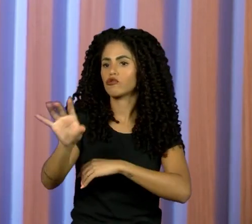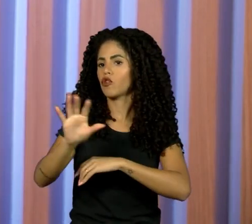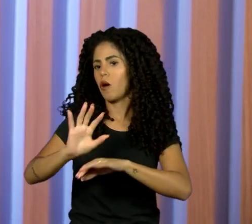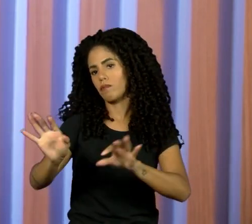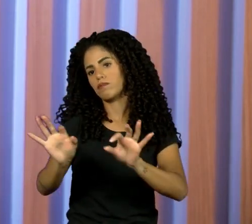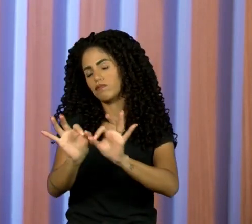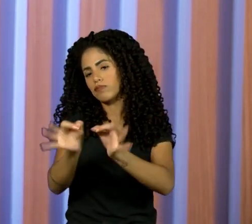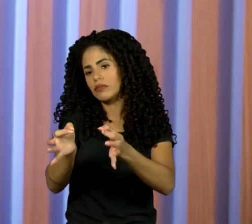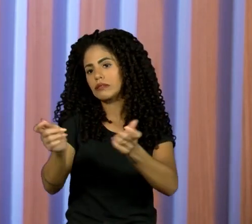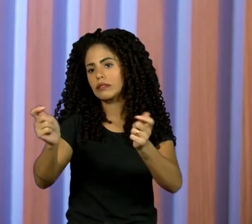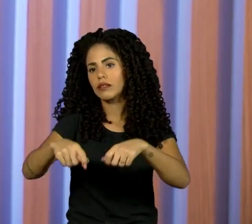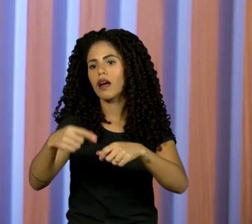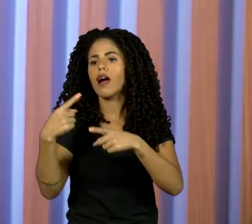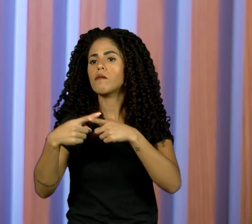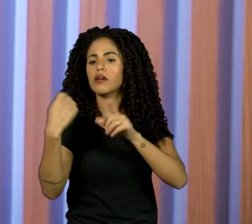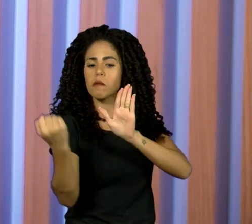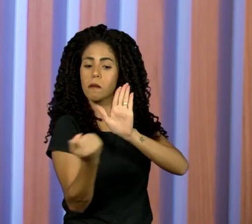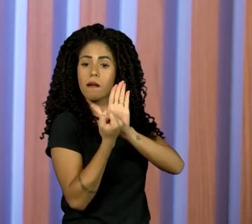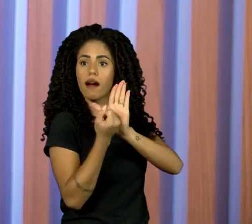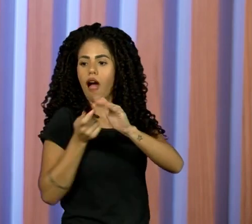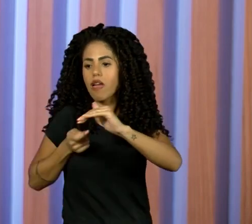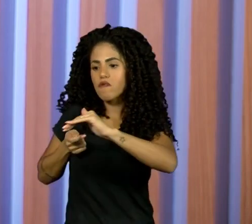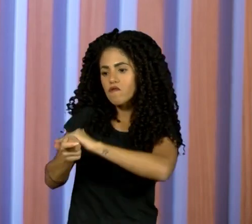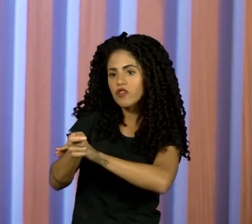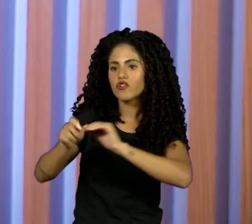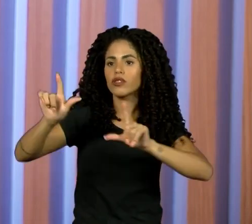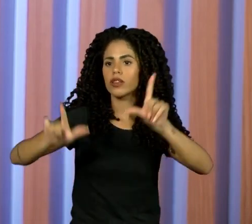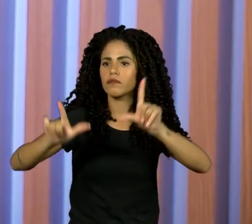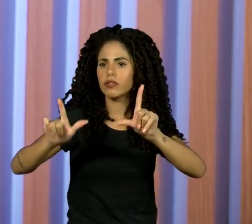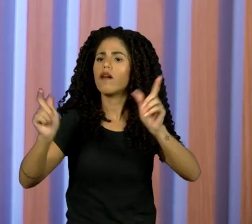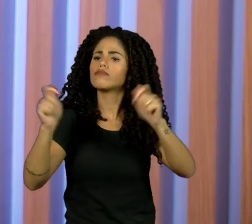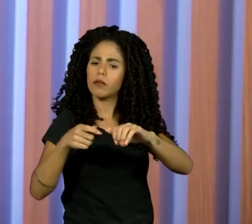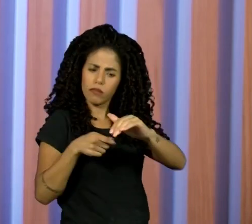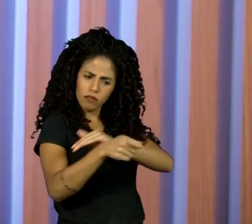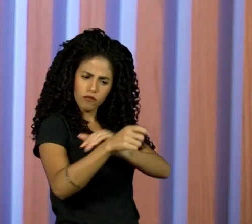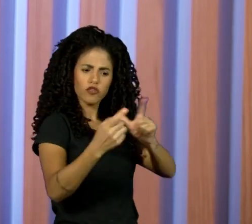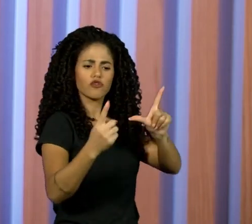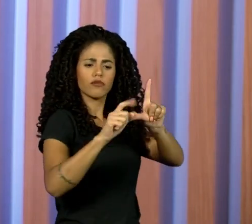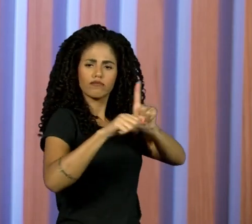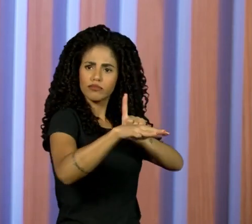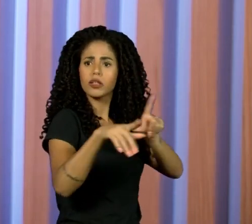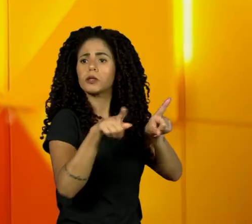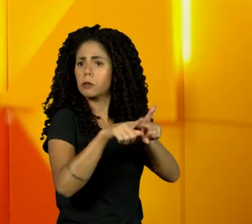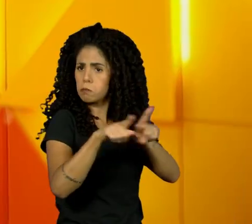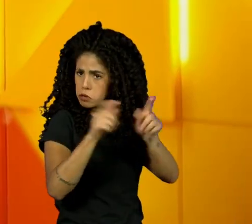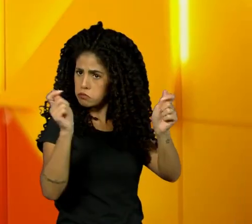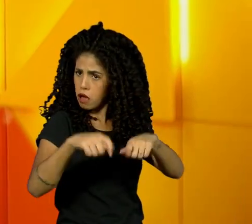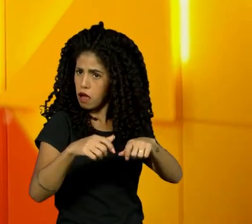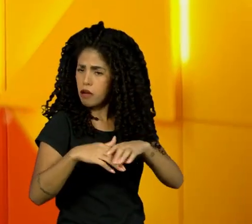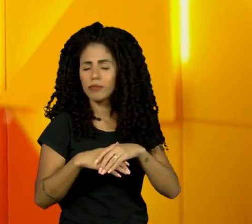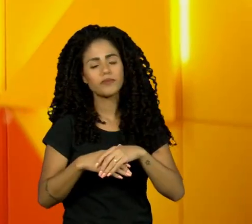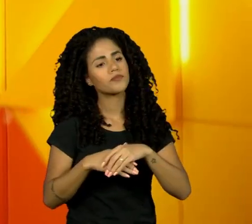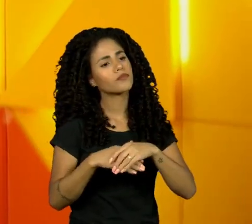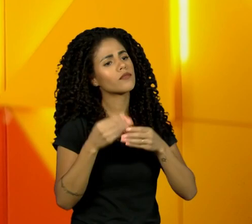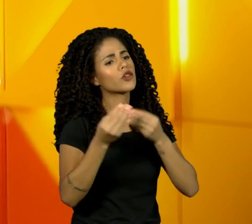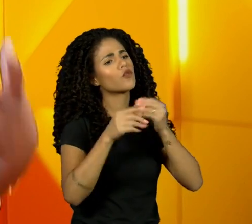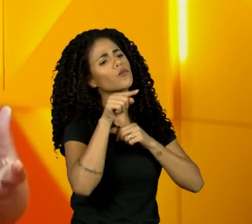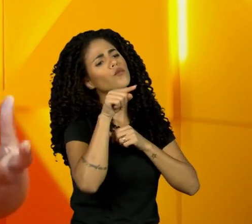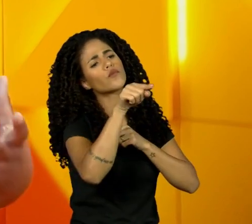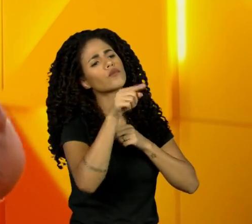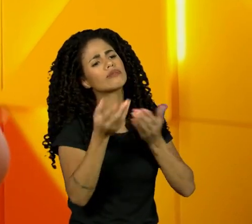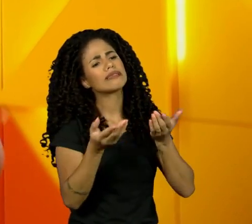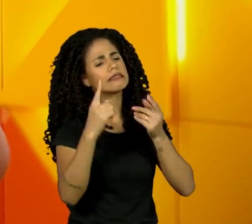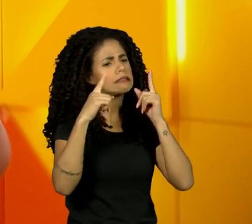tradicionais, né? Não é porque uma marca investe só em televisão, por exemplo, que ela não pode investir em influenciadores, né? E, João, exato, como é que é com você? Você tem